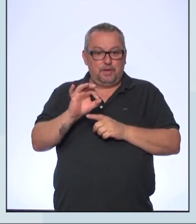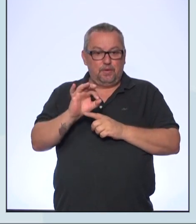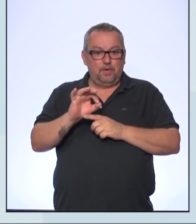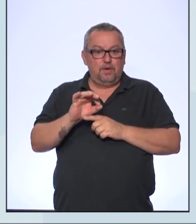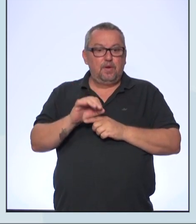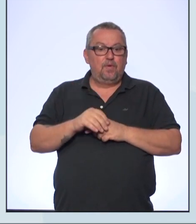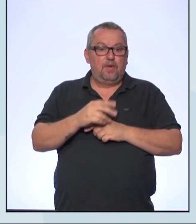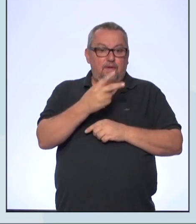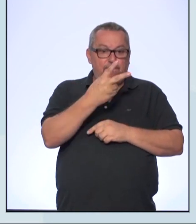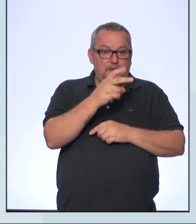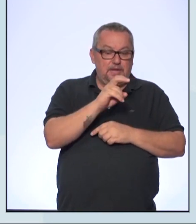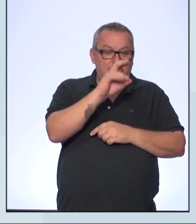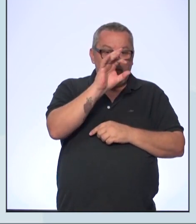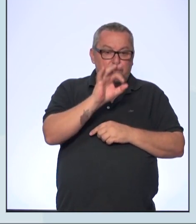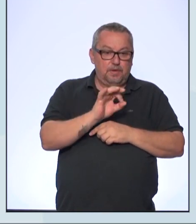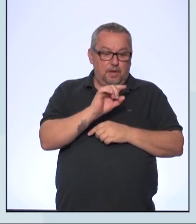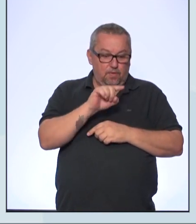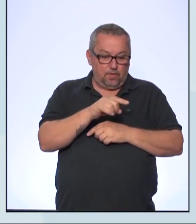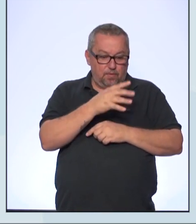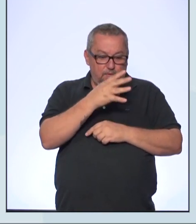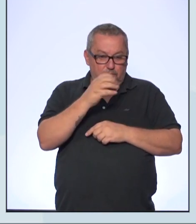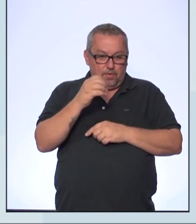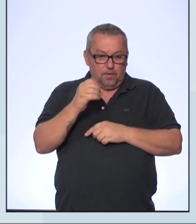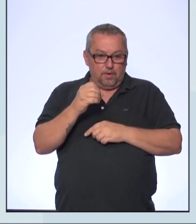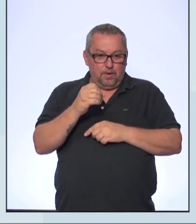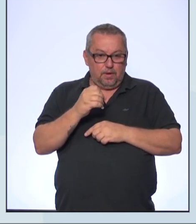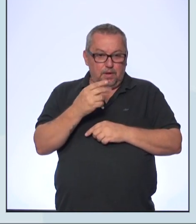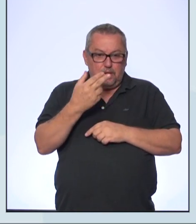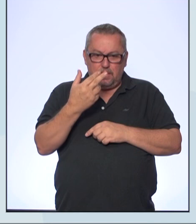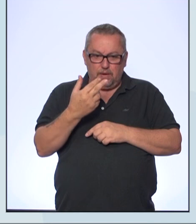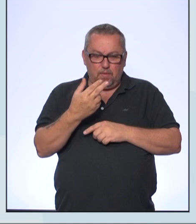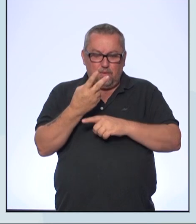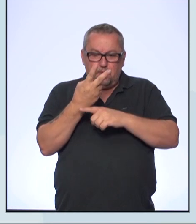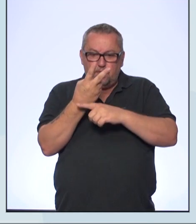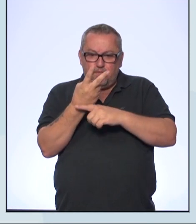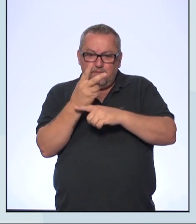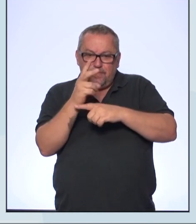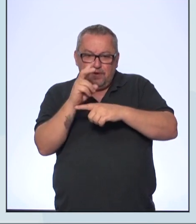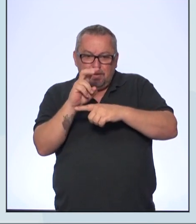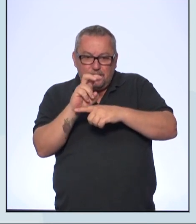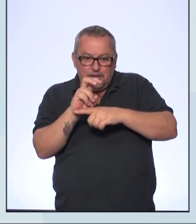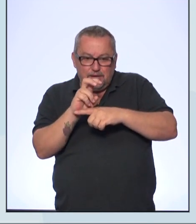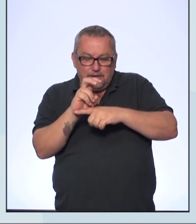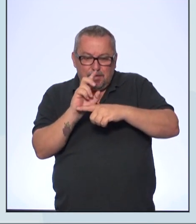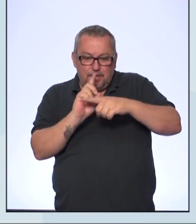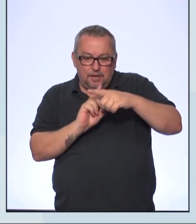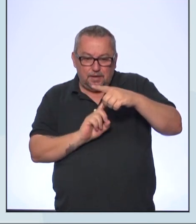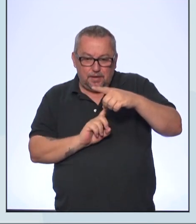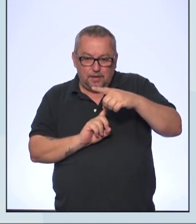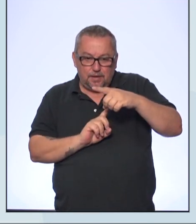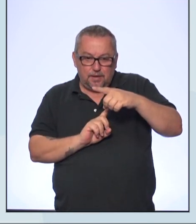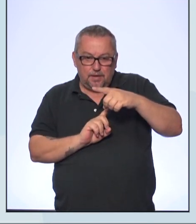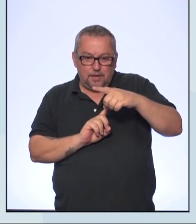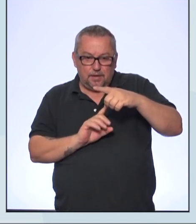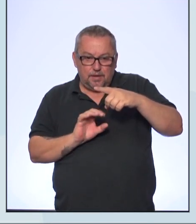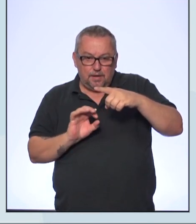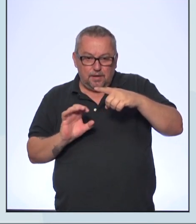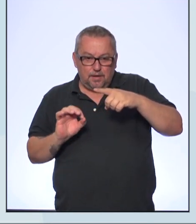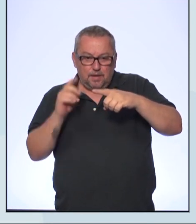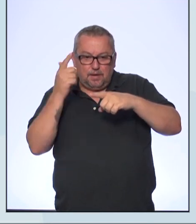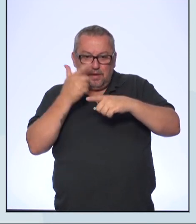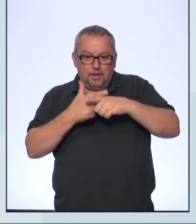lá, 25% de 1.400 é a mesma coisa que 25 sobre 100